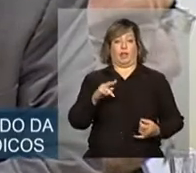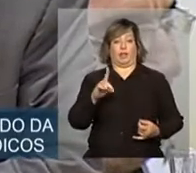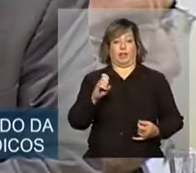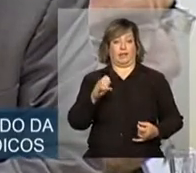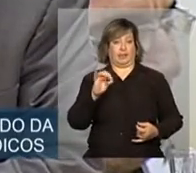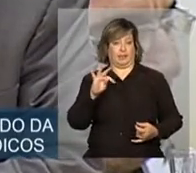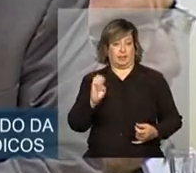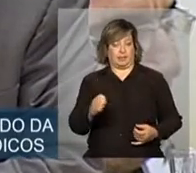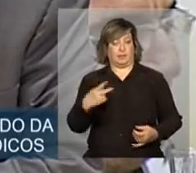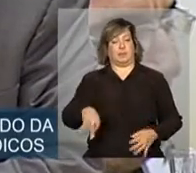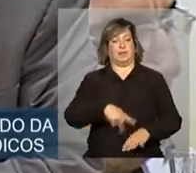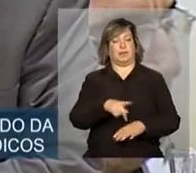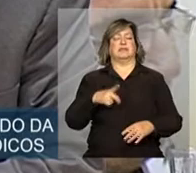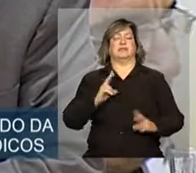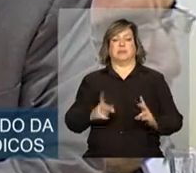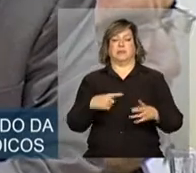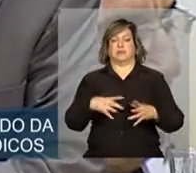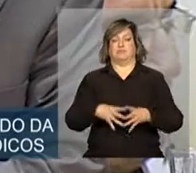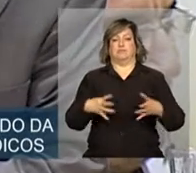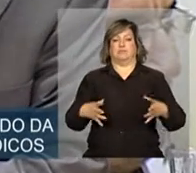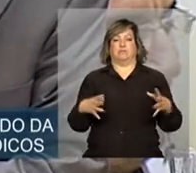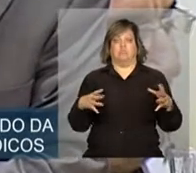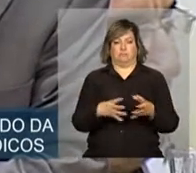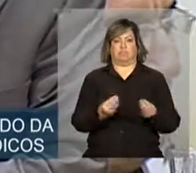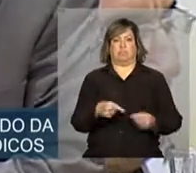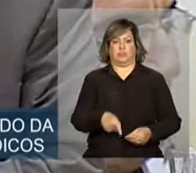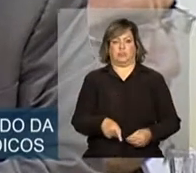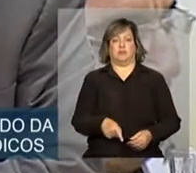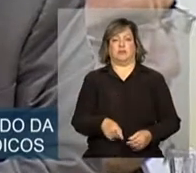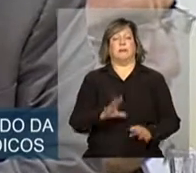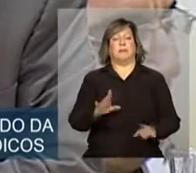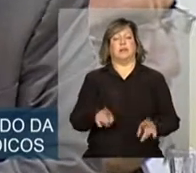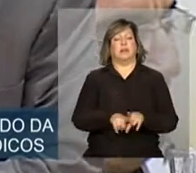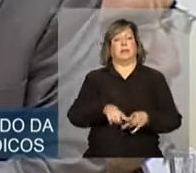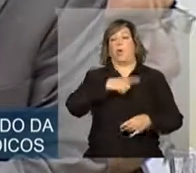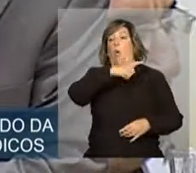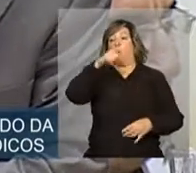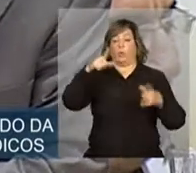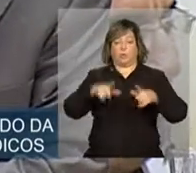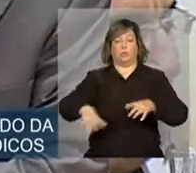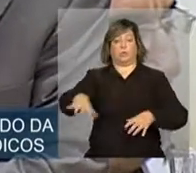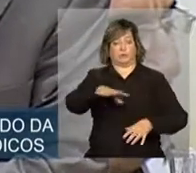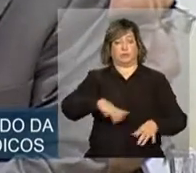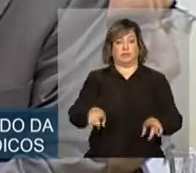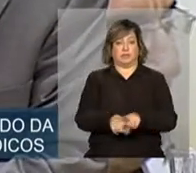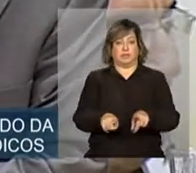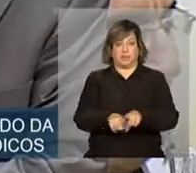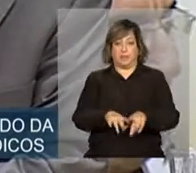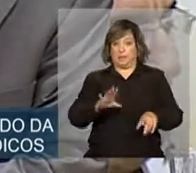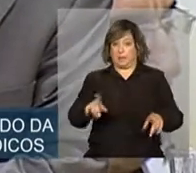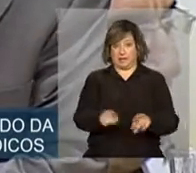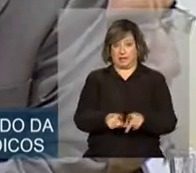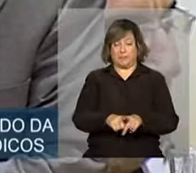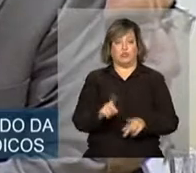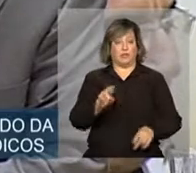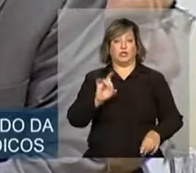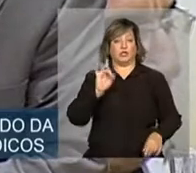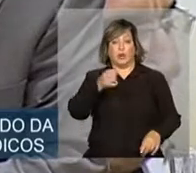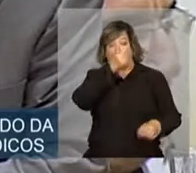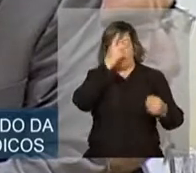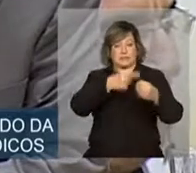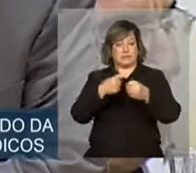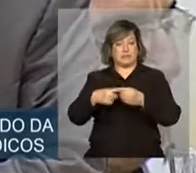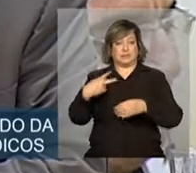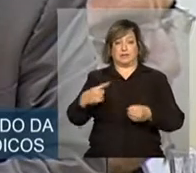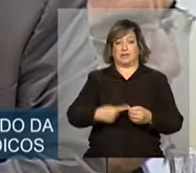não é sempre tem região norte nordeste país mas também tem nas outras regiões e também não são só municípios do interior tem alguns